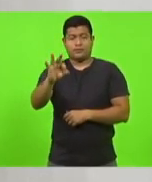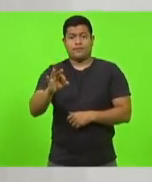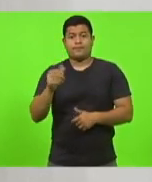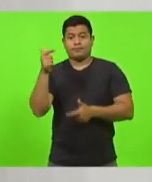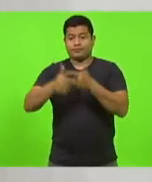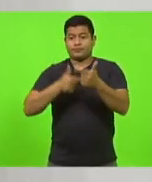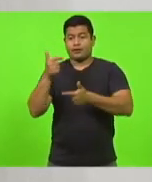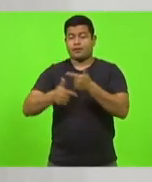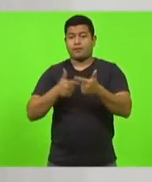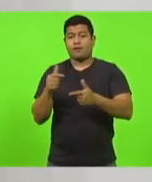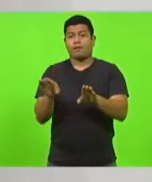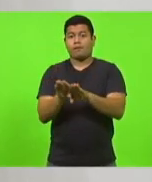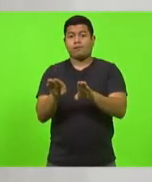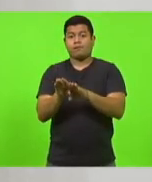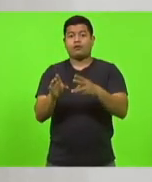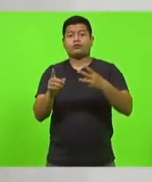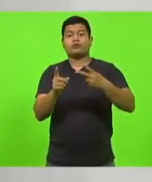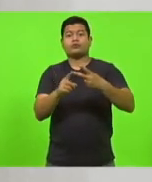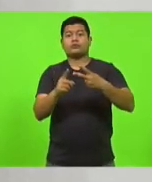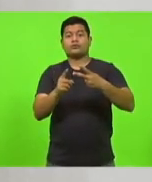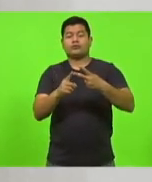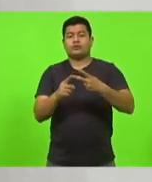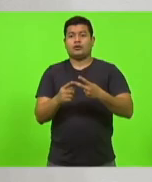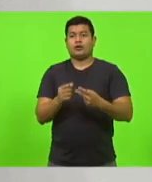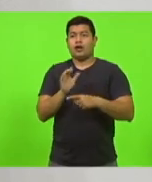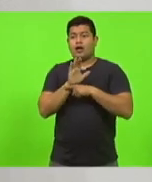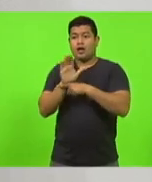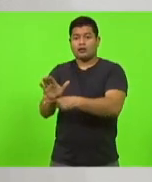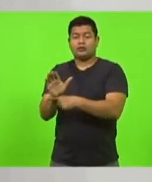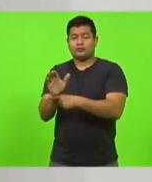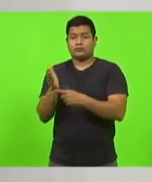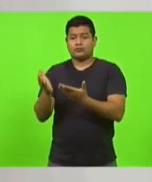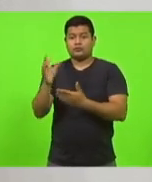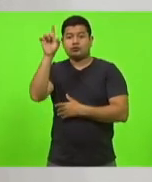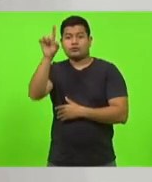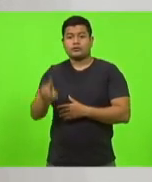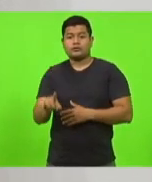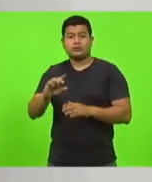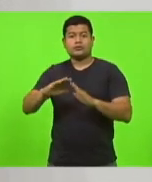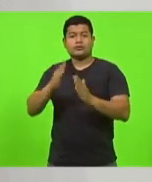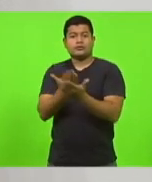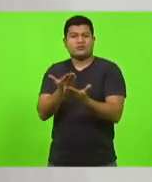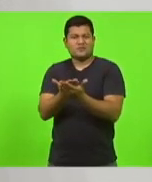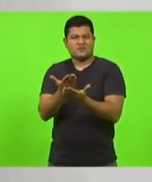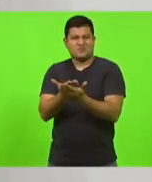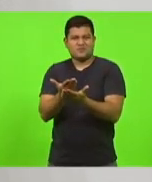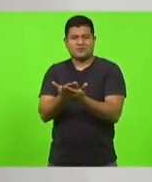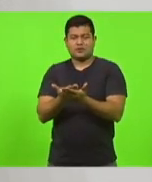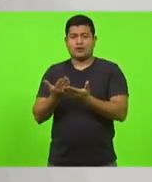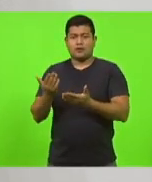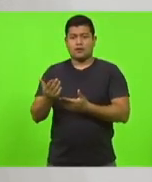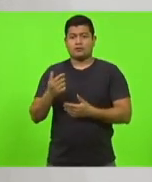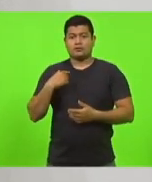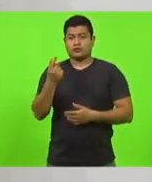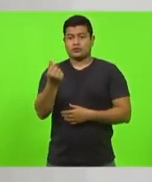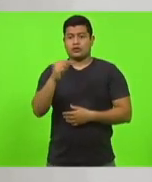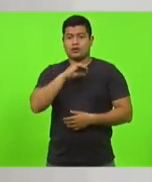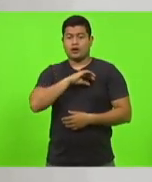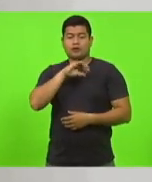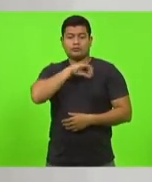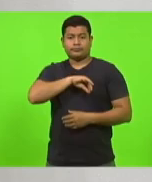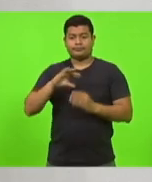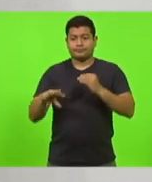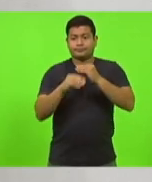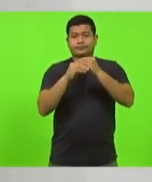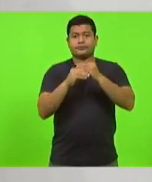aumento de gratificação para os diretores de escola e trabalha algo que nós queremos reconhecer que é